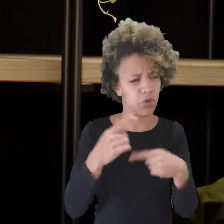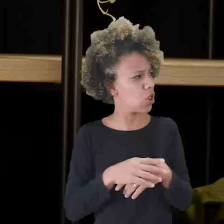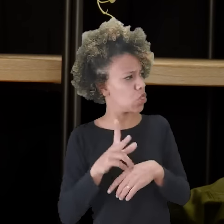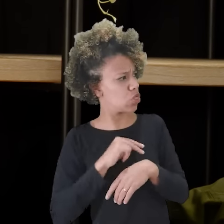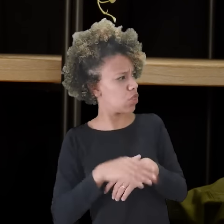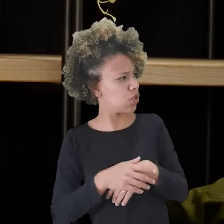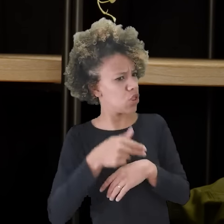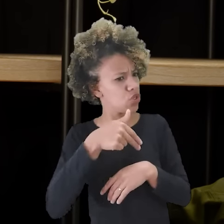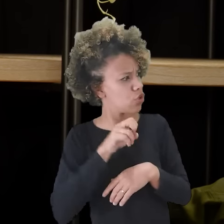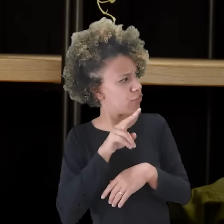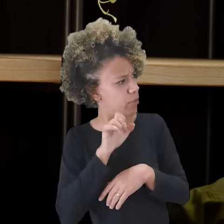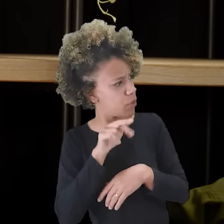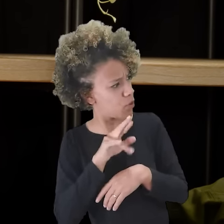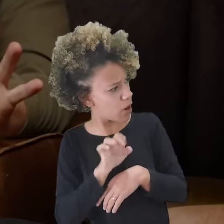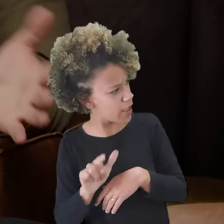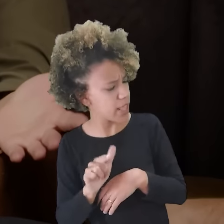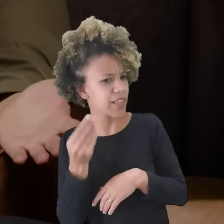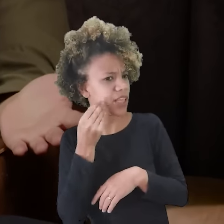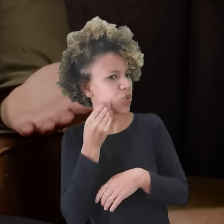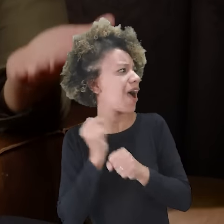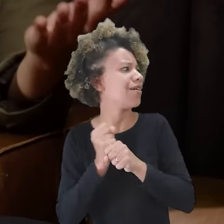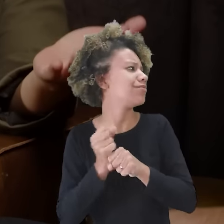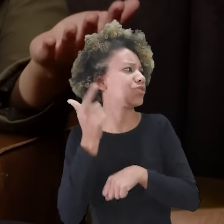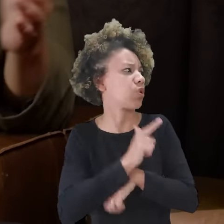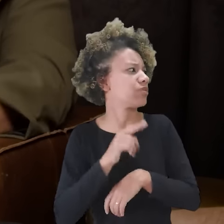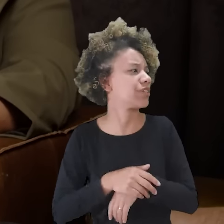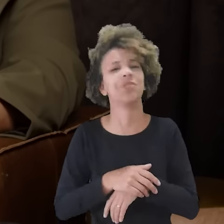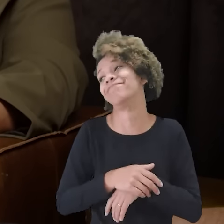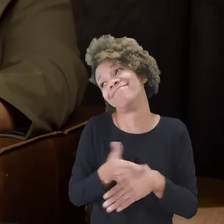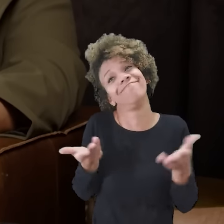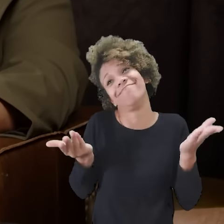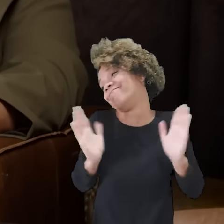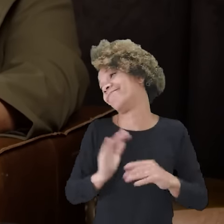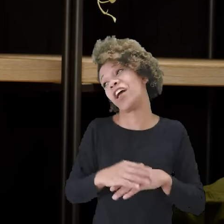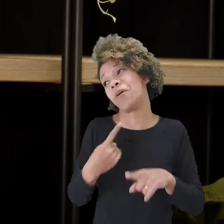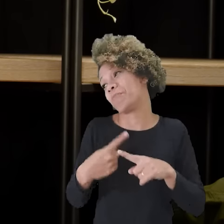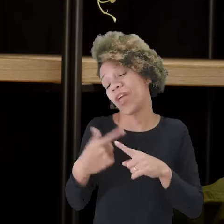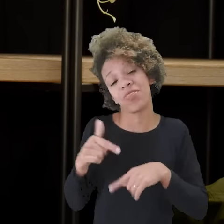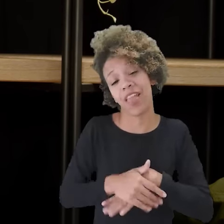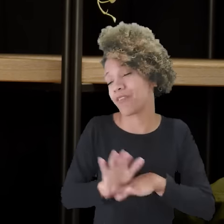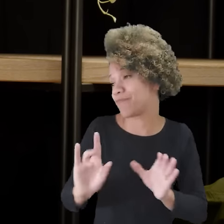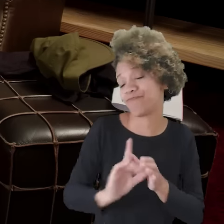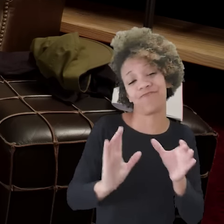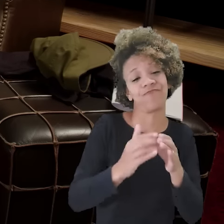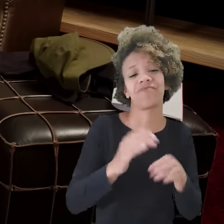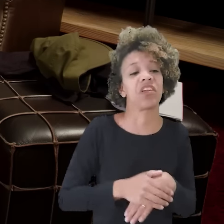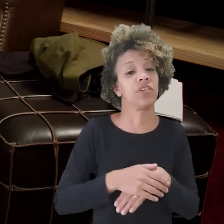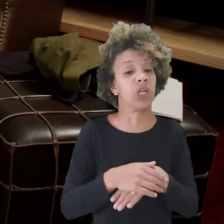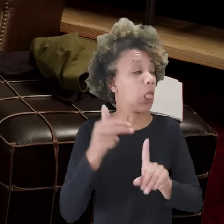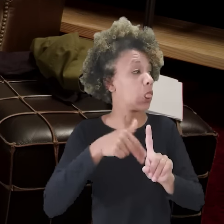tentou isso há anos não conseguiu porque a academia mano eu não lembro